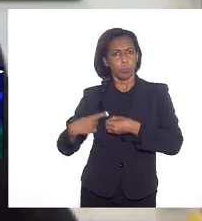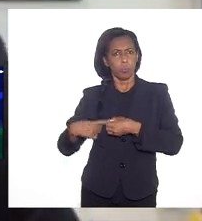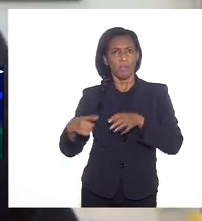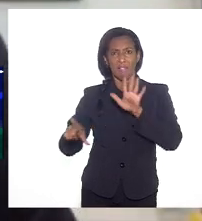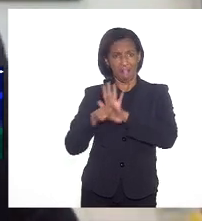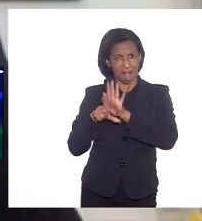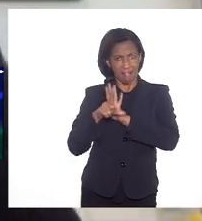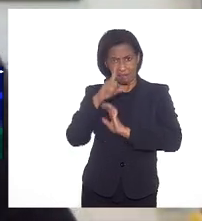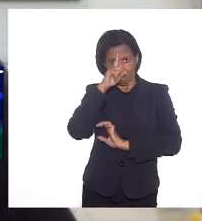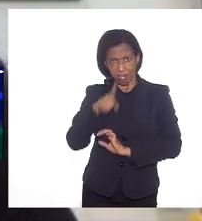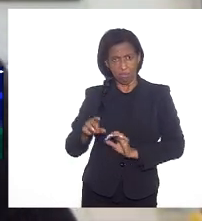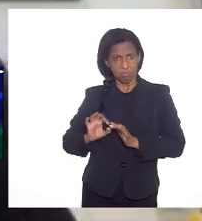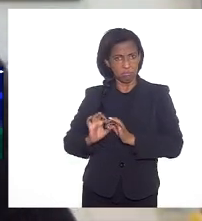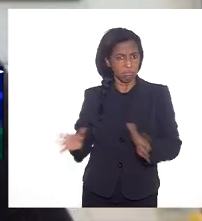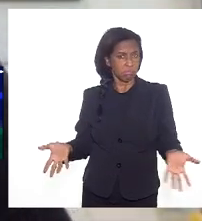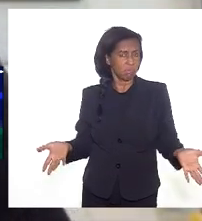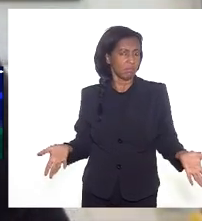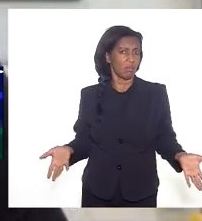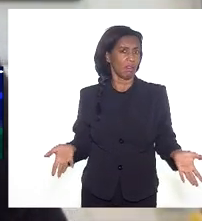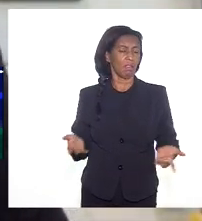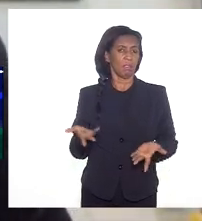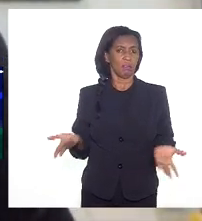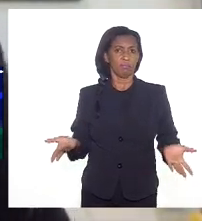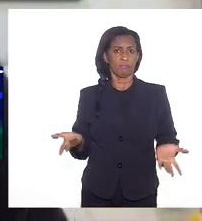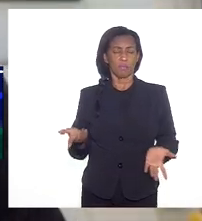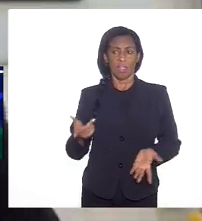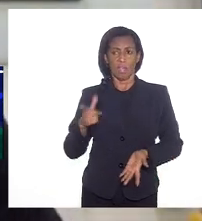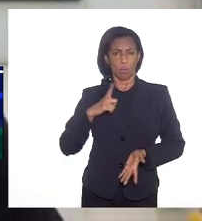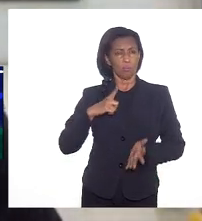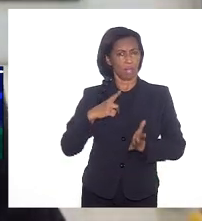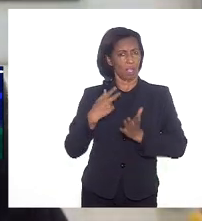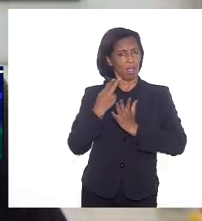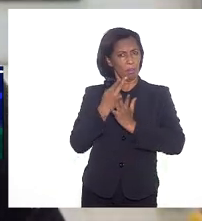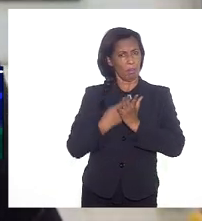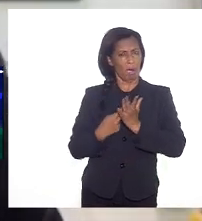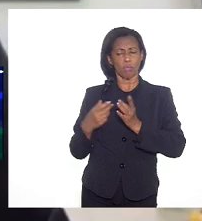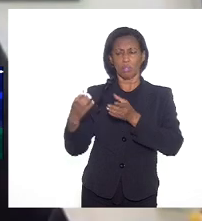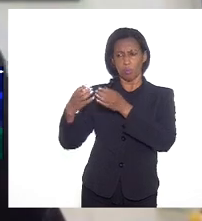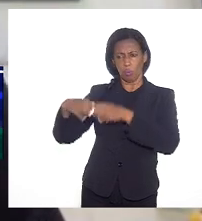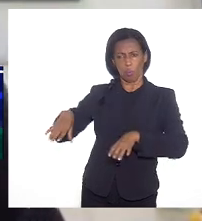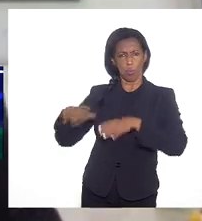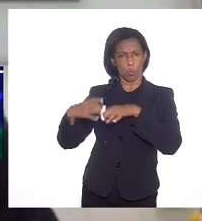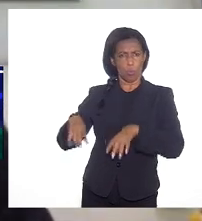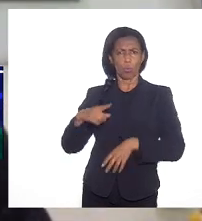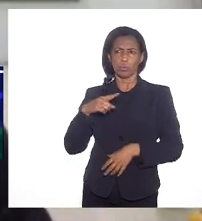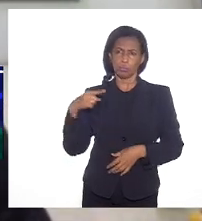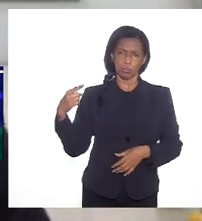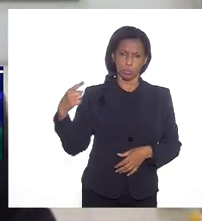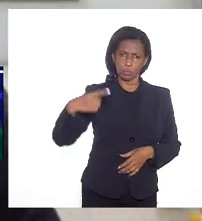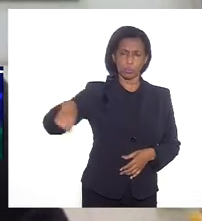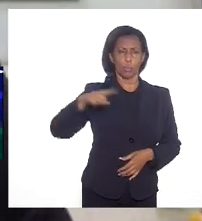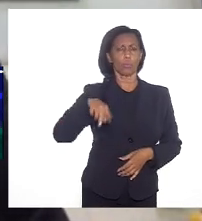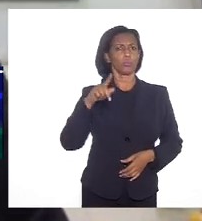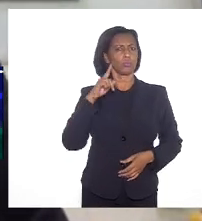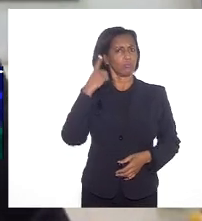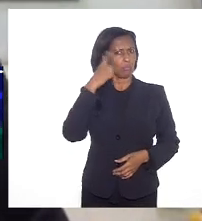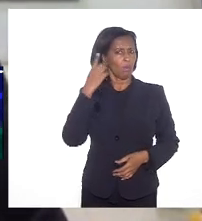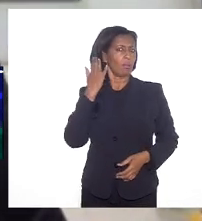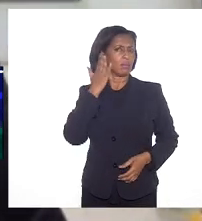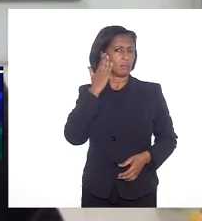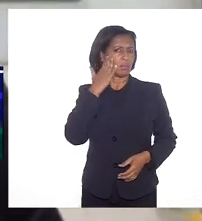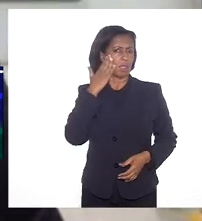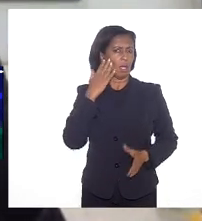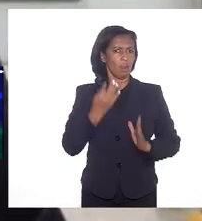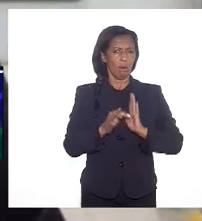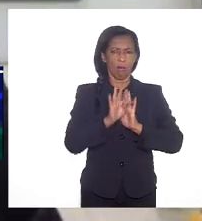autorizando então é fundamental eu tenho uma pauta vocacionada para concurso público todos os deputados aqui sabem disso então o